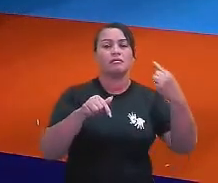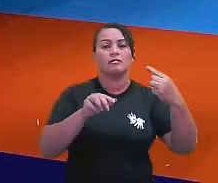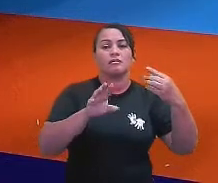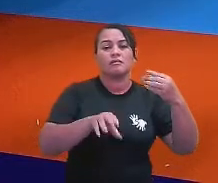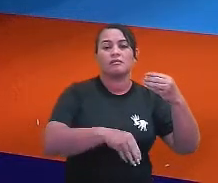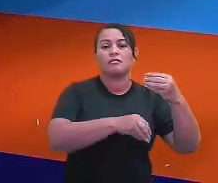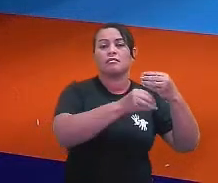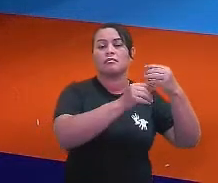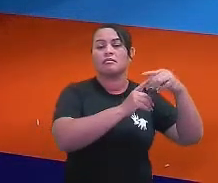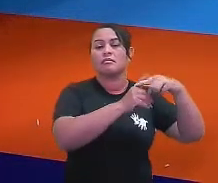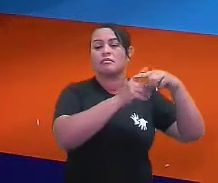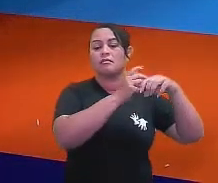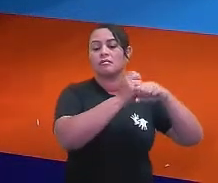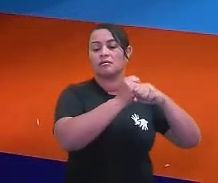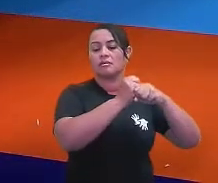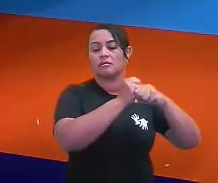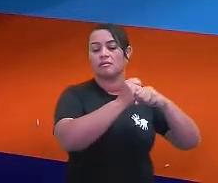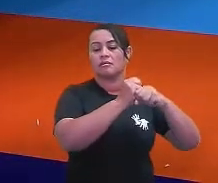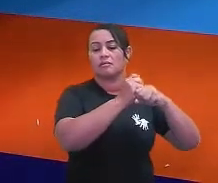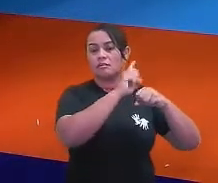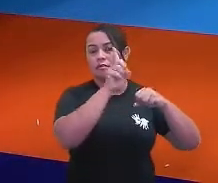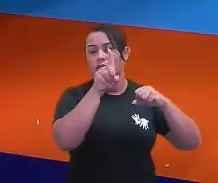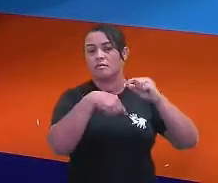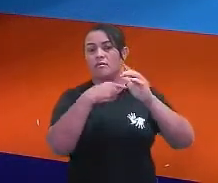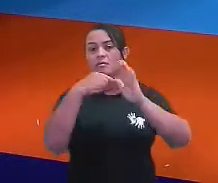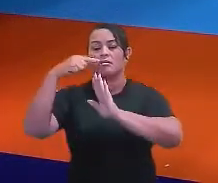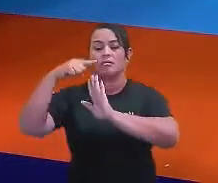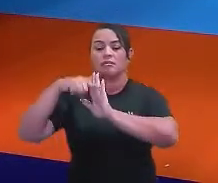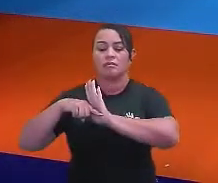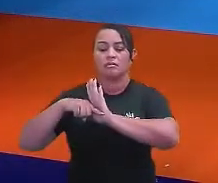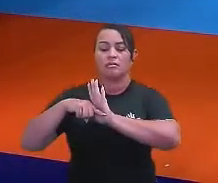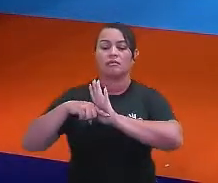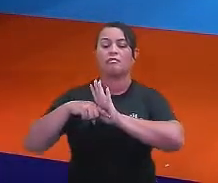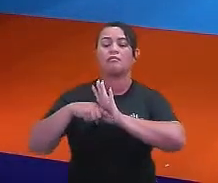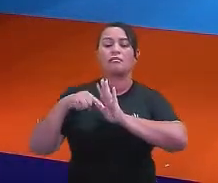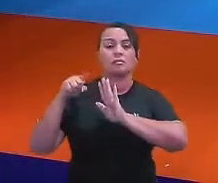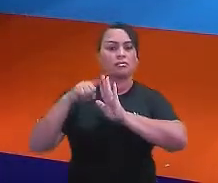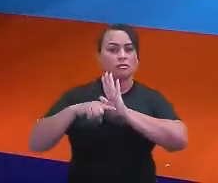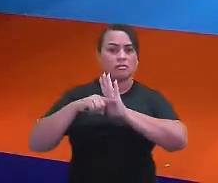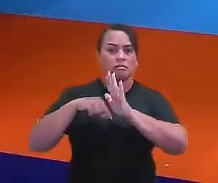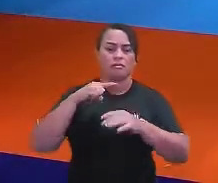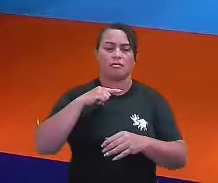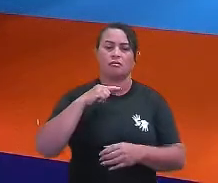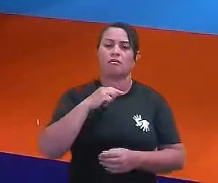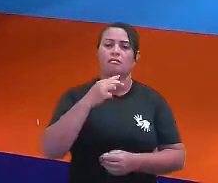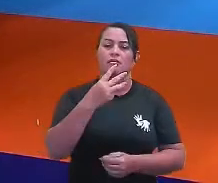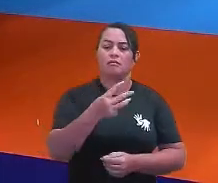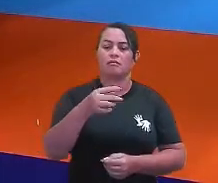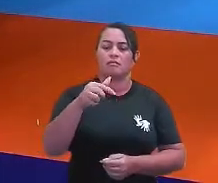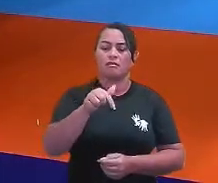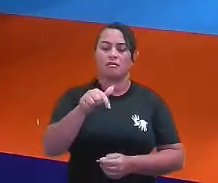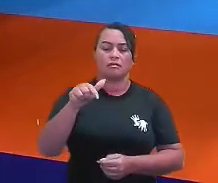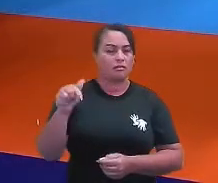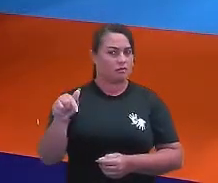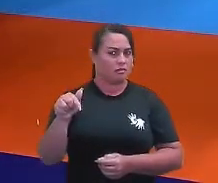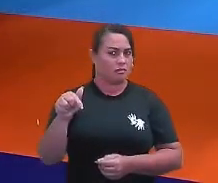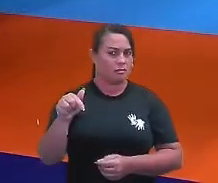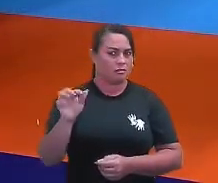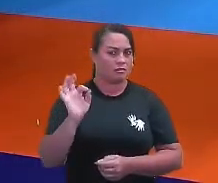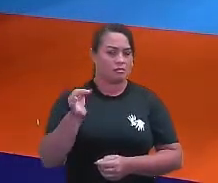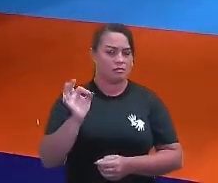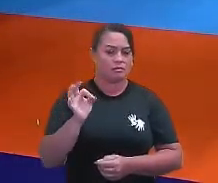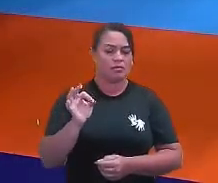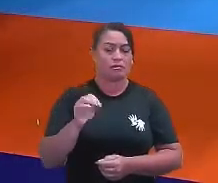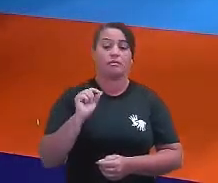complementação novamente para fazer a subtração. E aí, fazendo essa subtração, eu tenho 377,